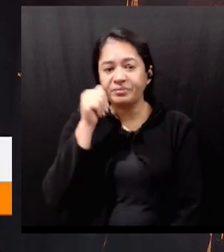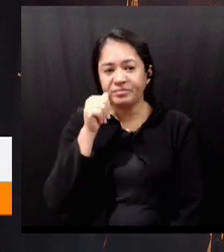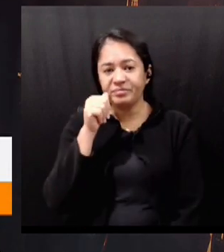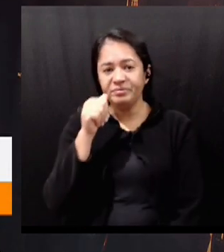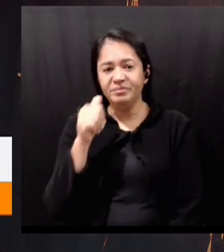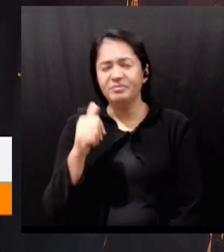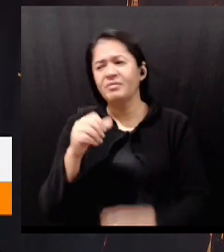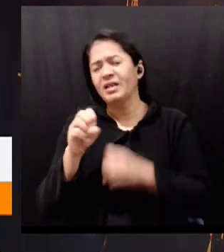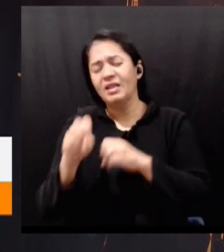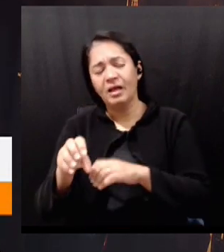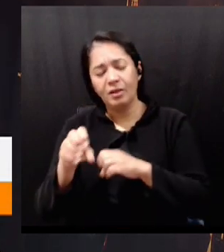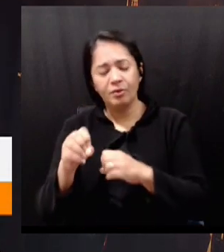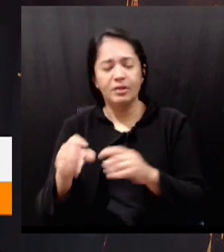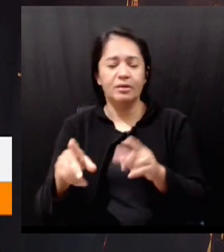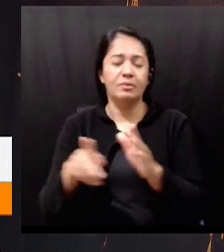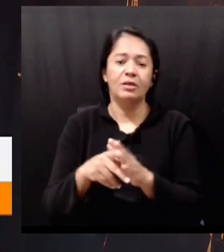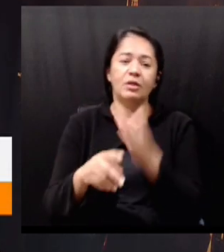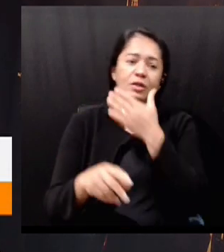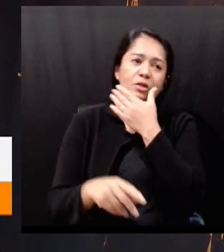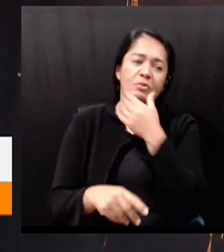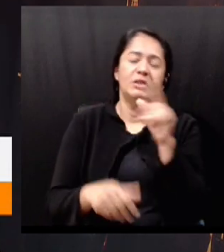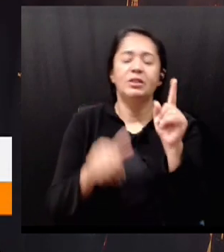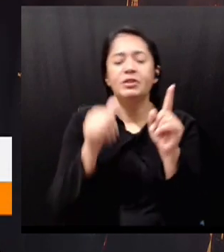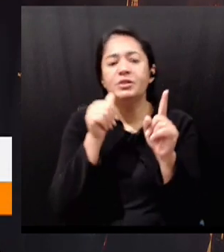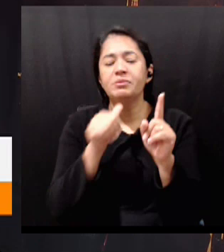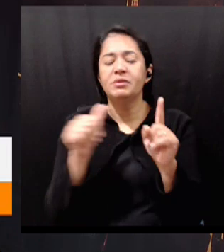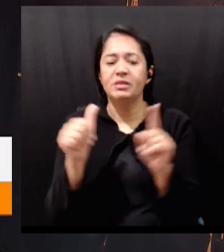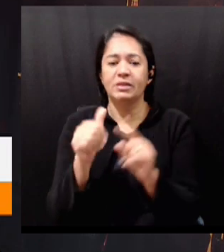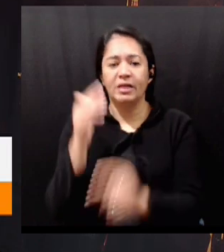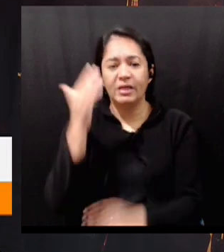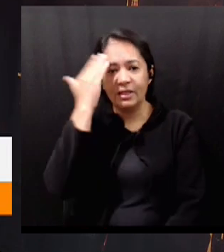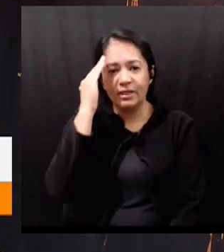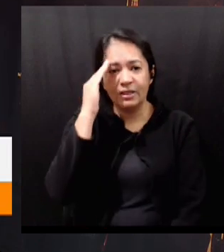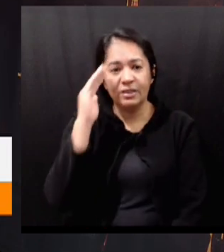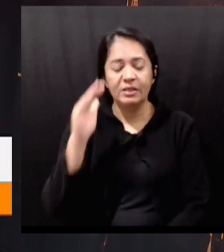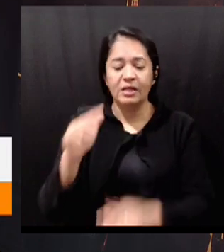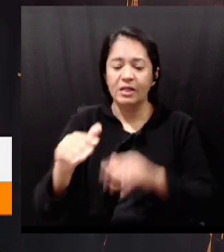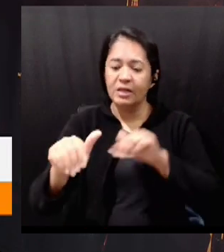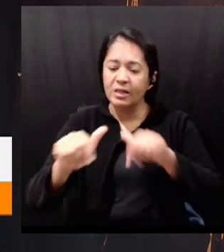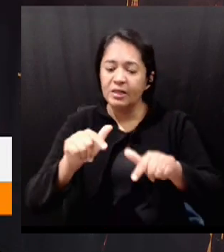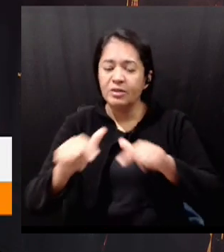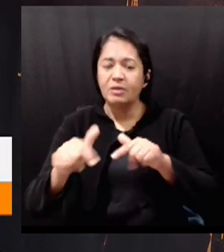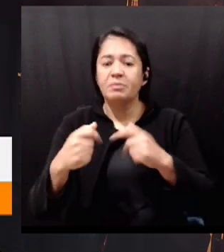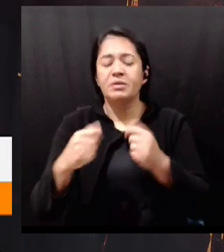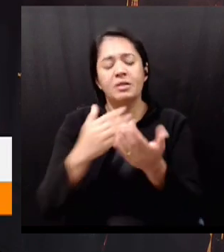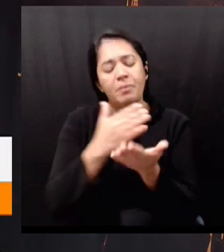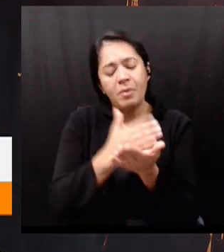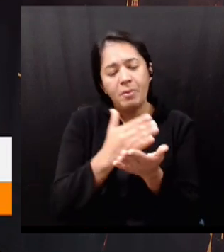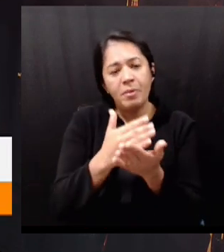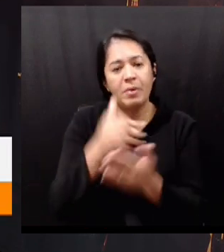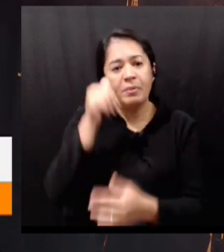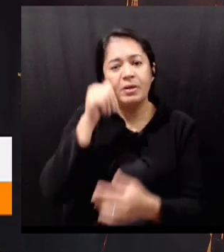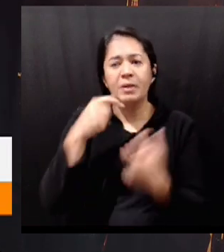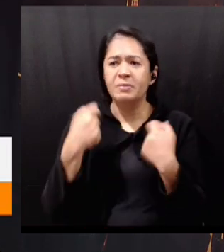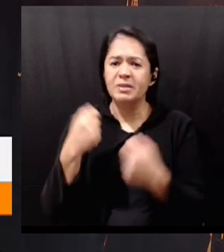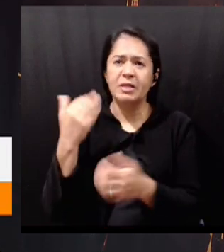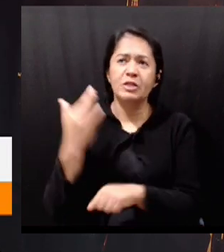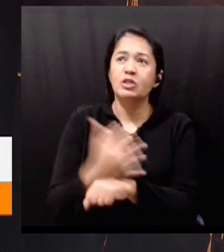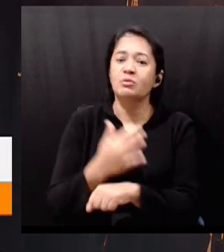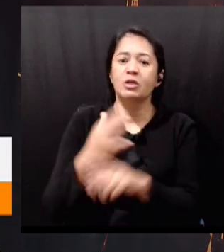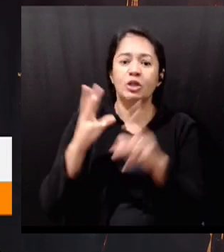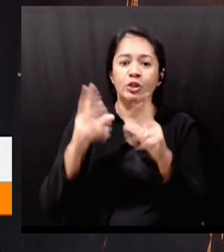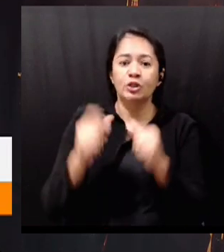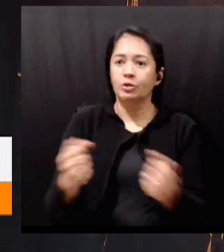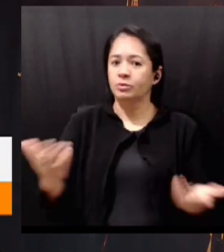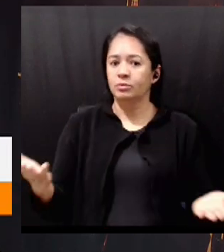dos meninos e meninas, para entender que as tarefas precisam ser divididas, que a mulher não precisa dar conta de tudo de uma vez só. Mas aí